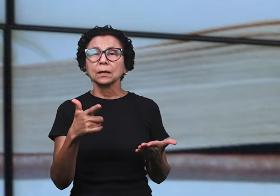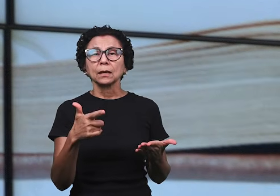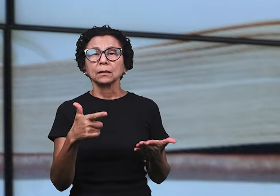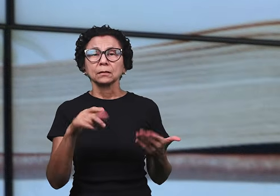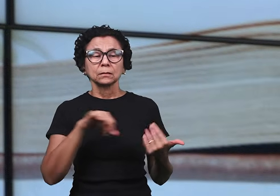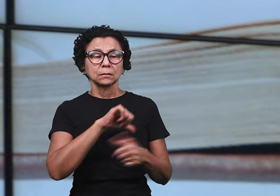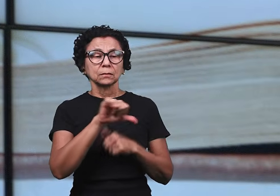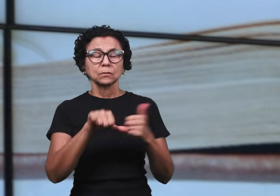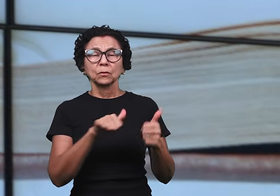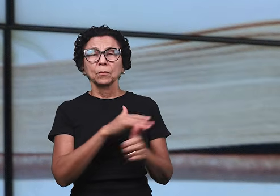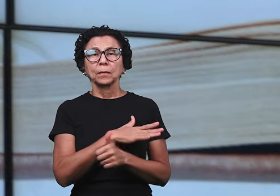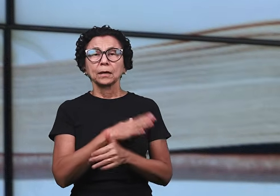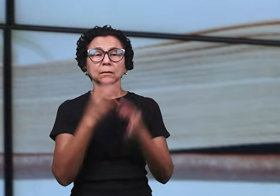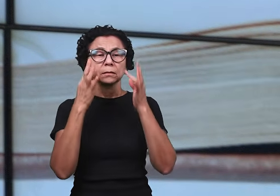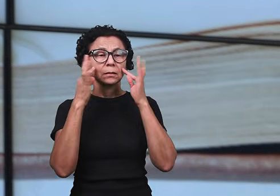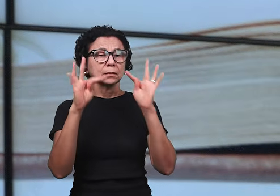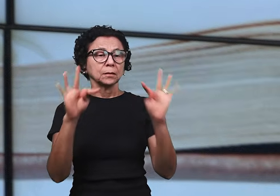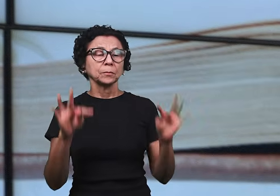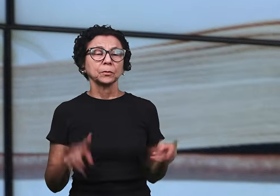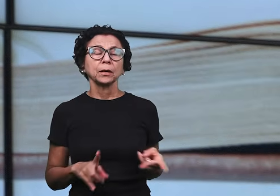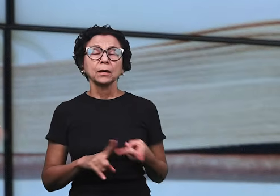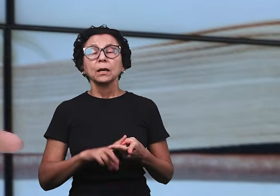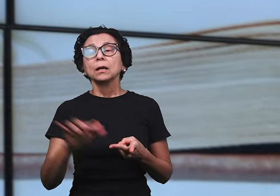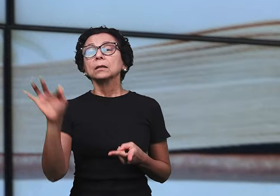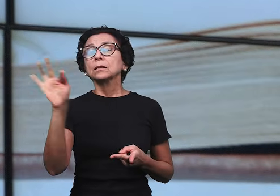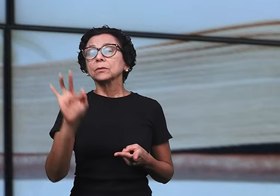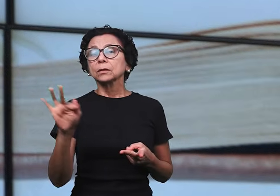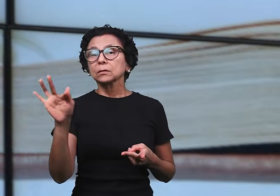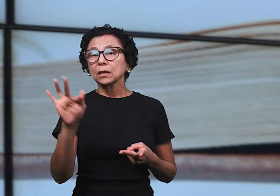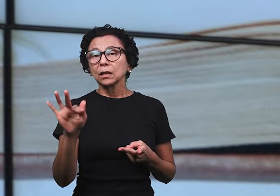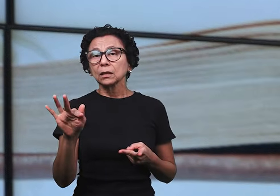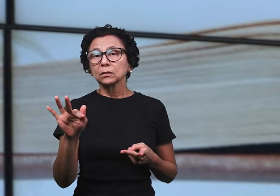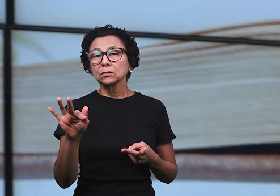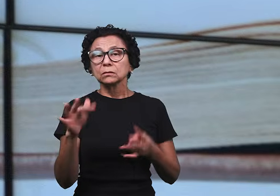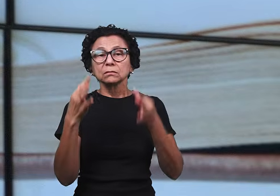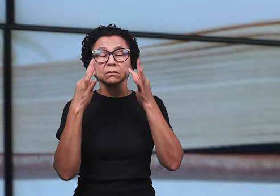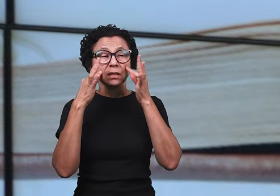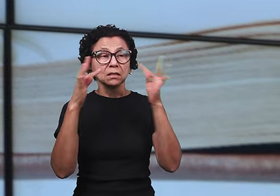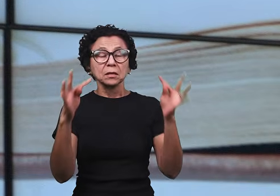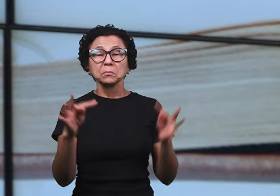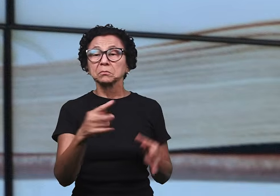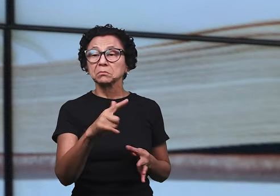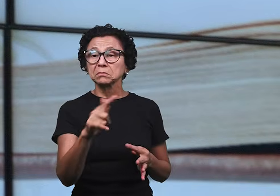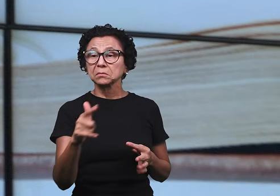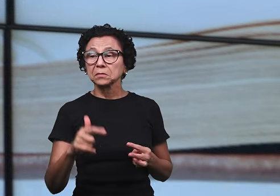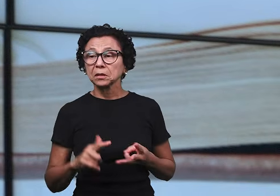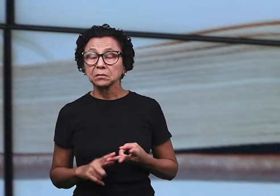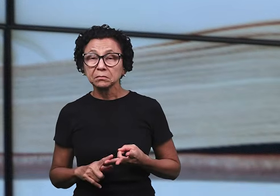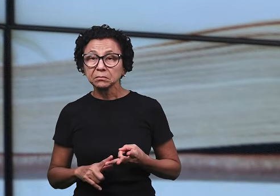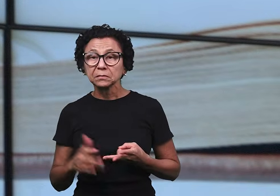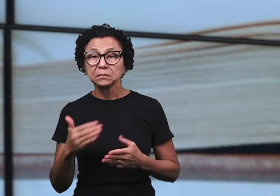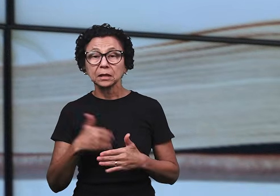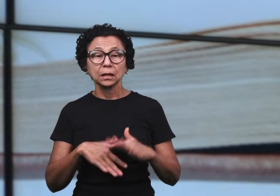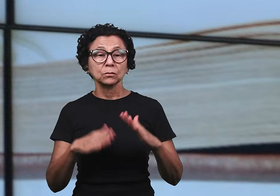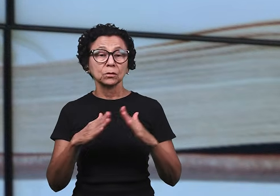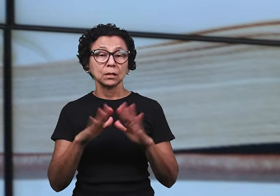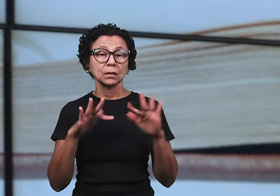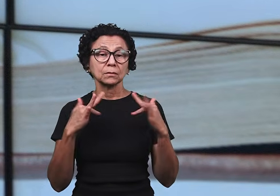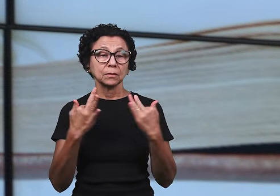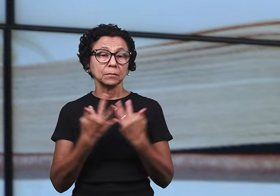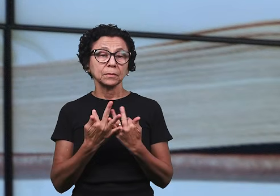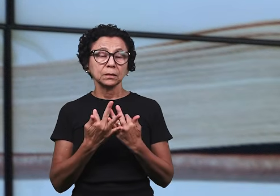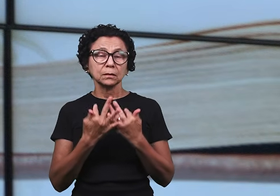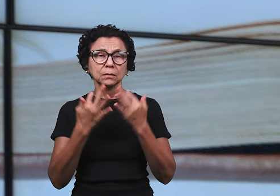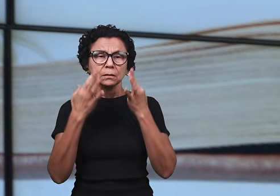vida transformada, né? No meio da faculdade não dá testemunho, dentro de casa não dá